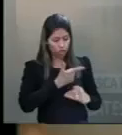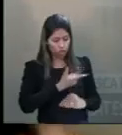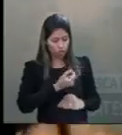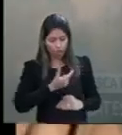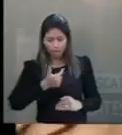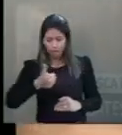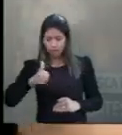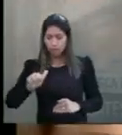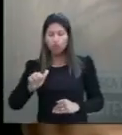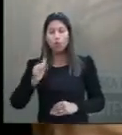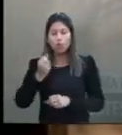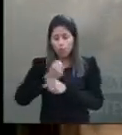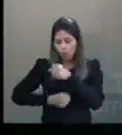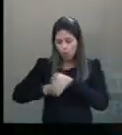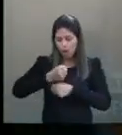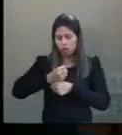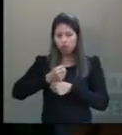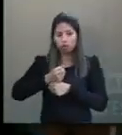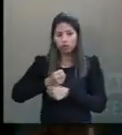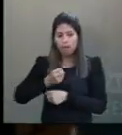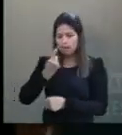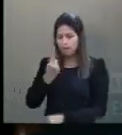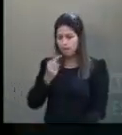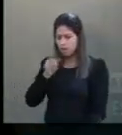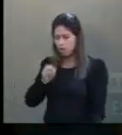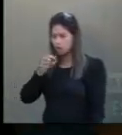foram 1.911 resgates,